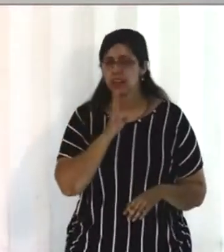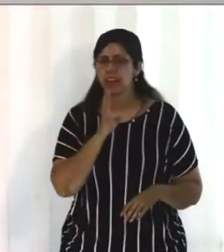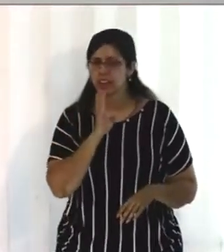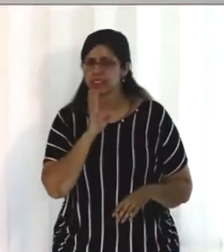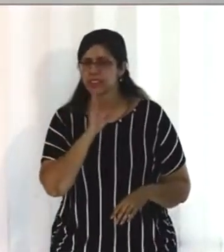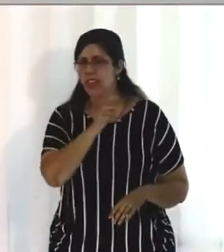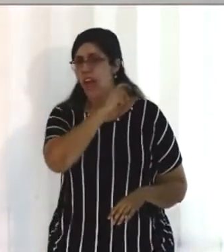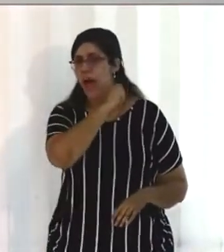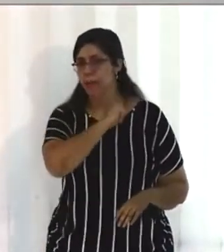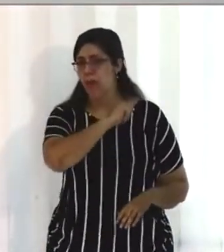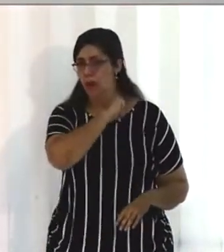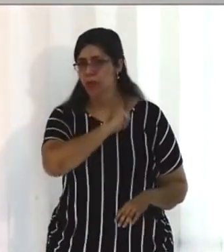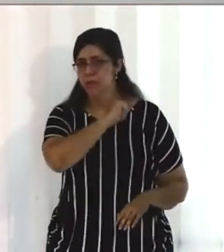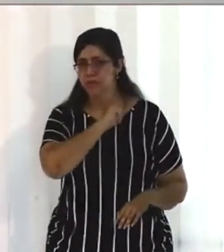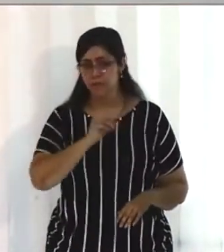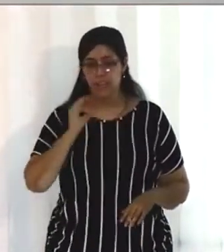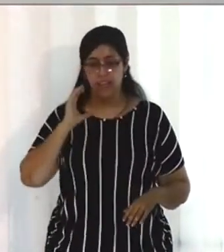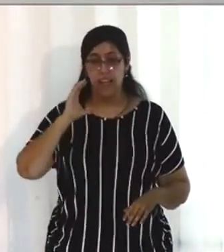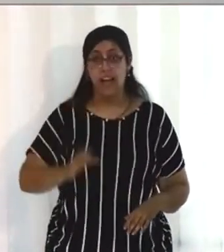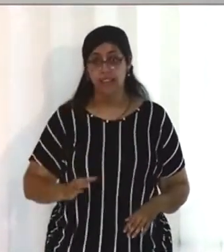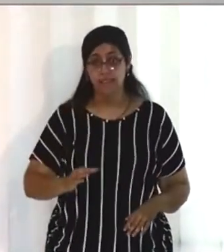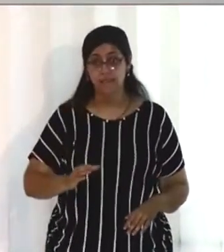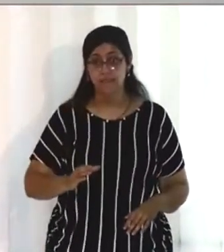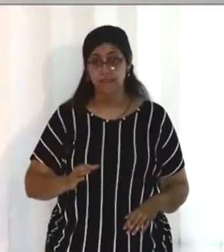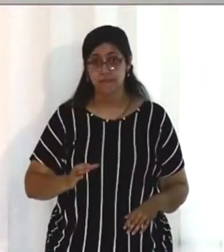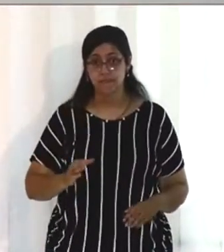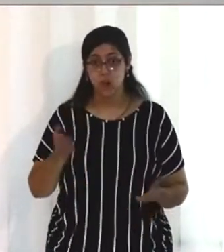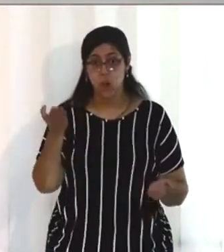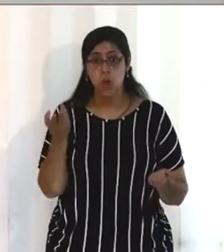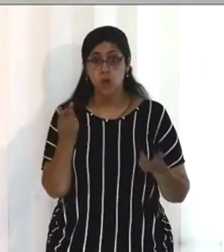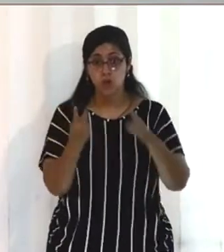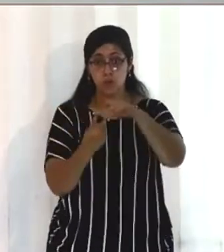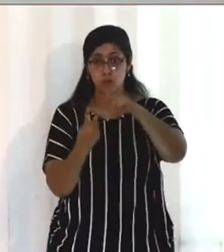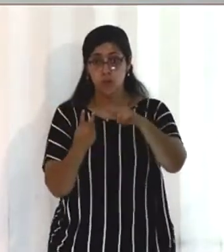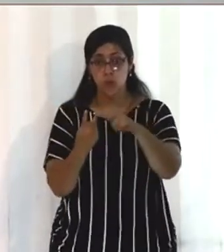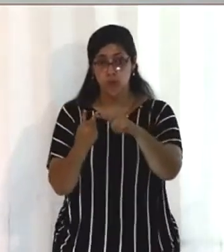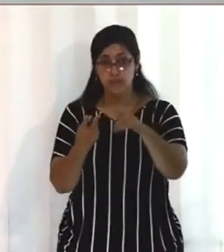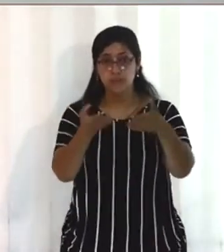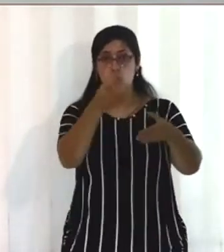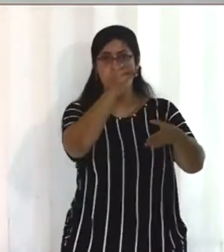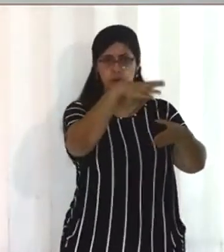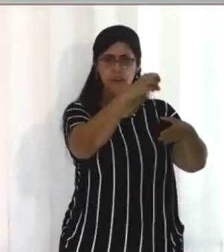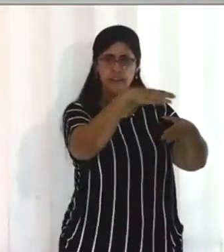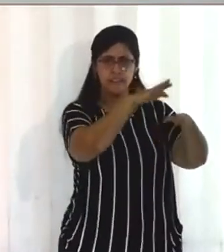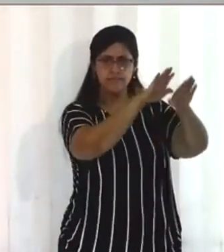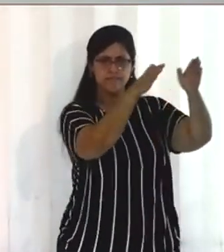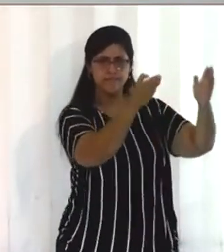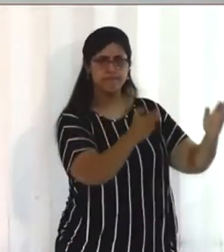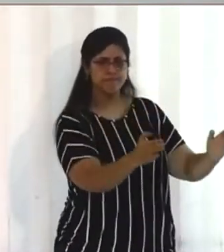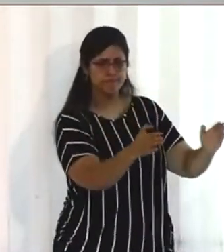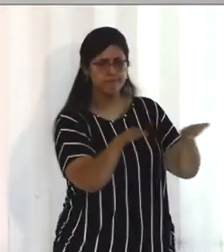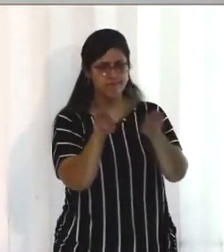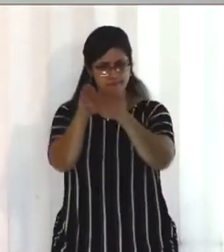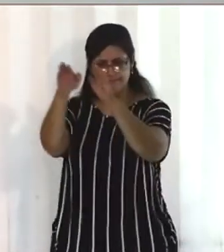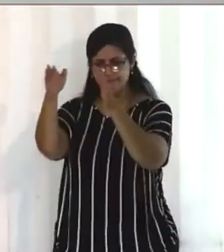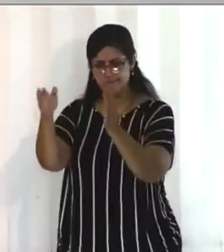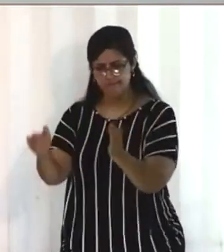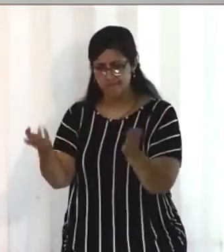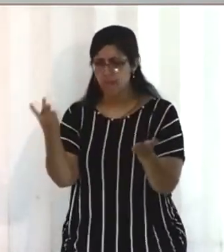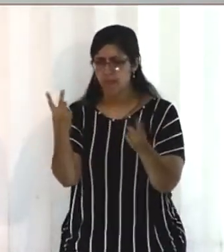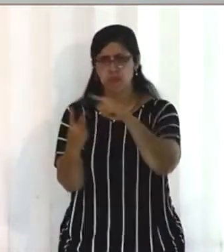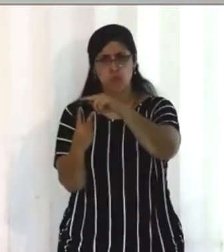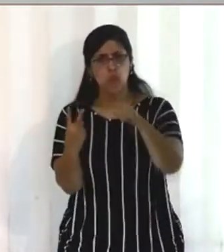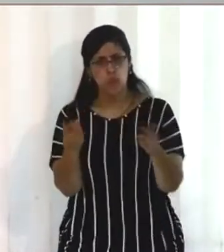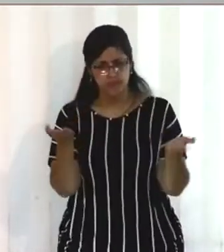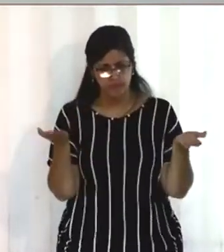Abel, os dois ofereceram alguma coisa ao Senhor. Os dois ofereceram. No entanto, o que